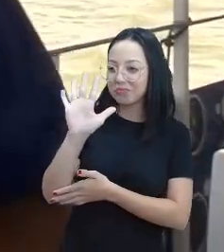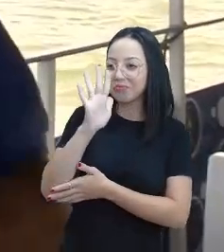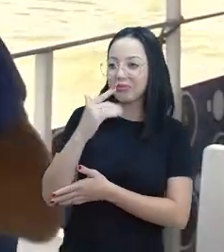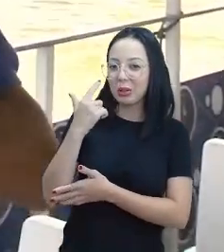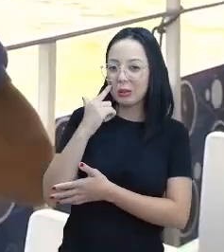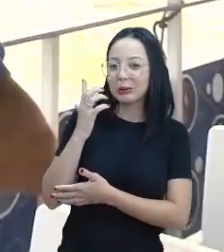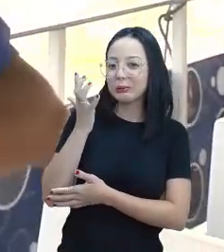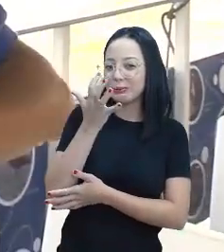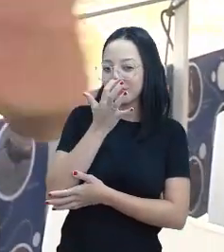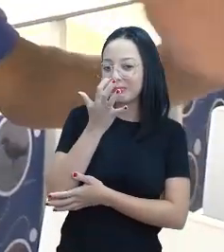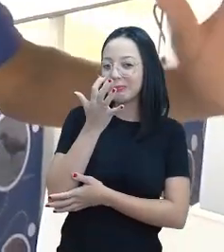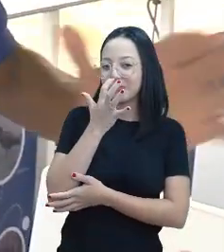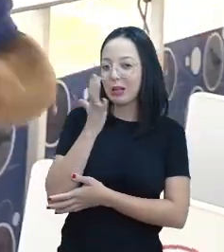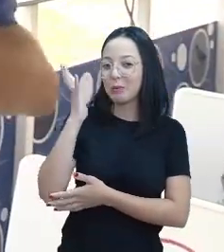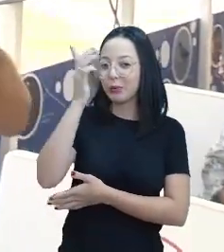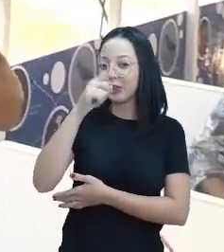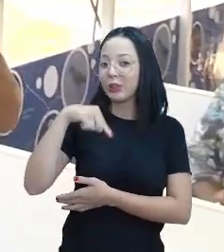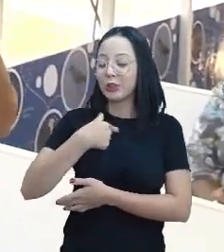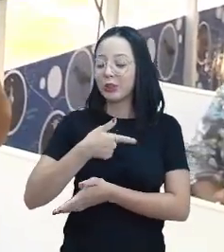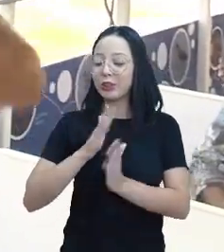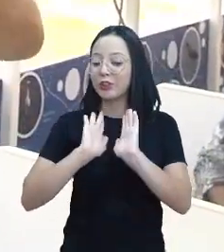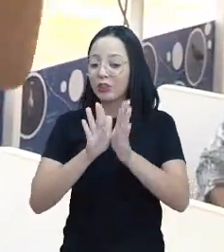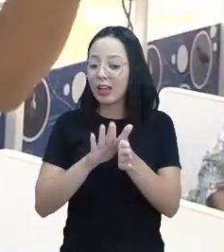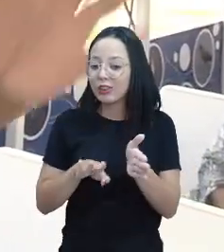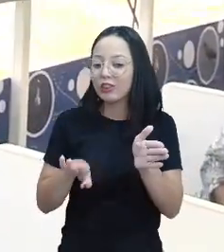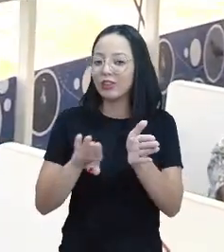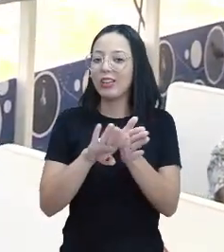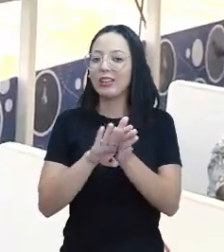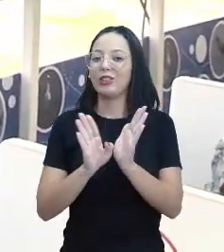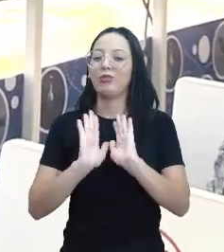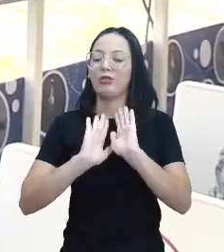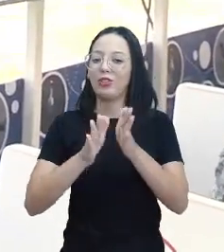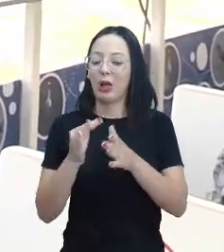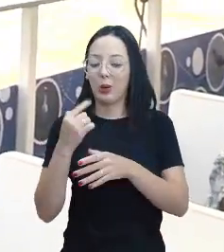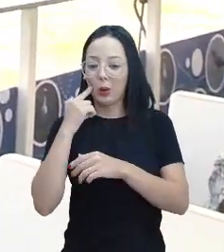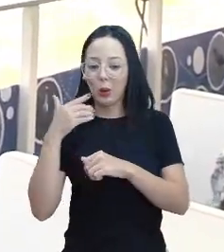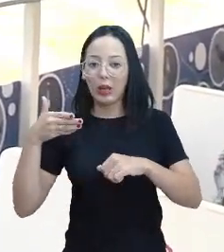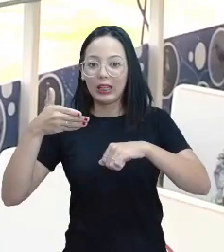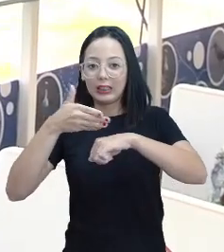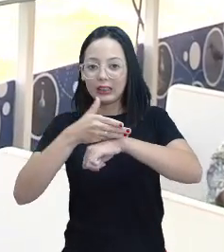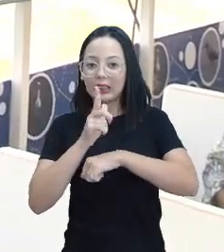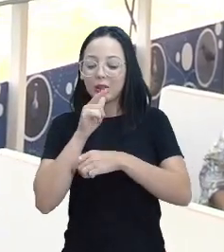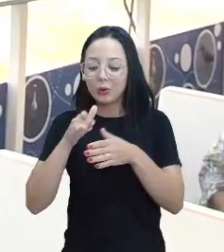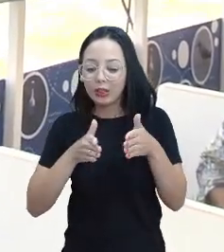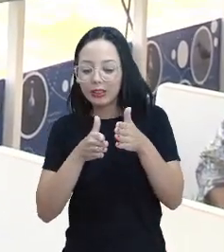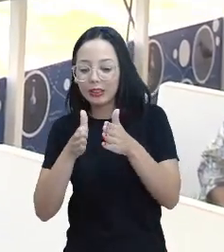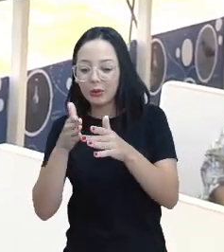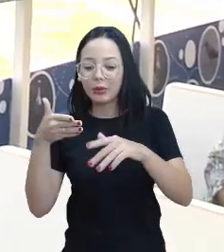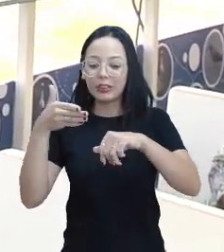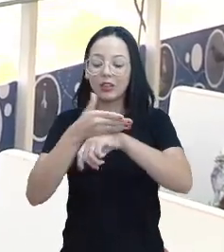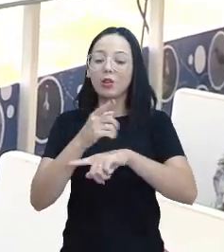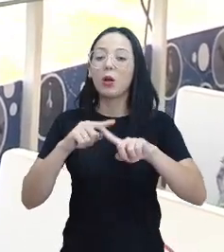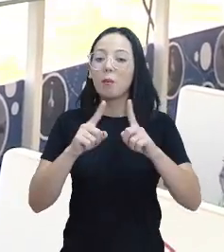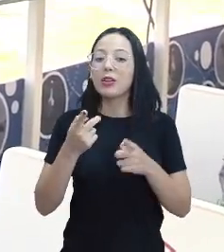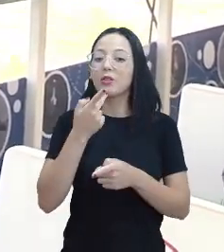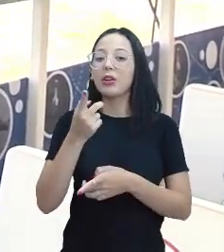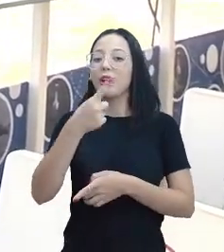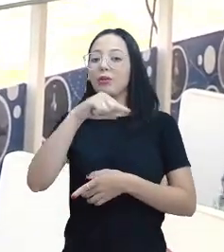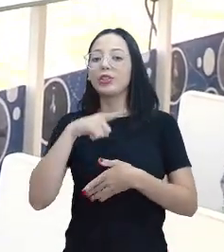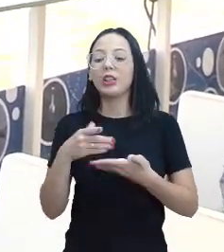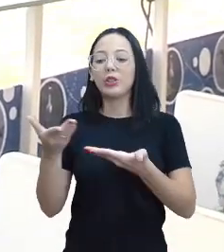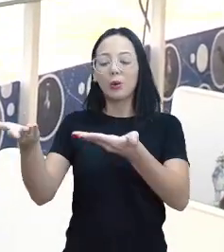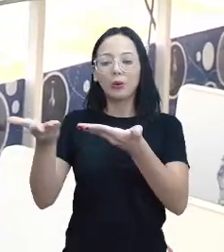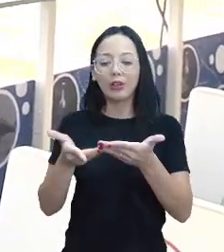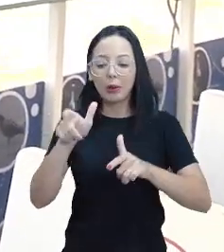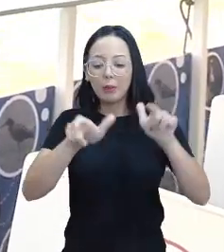estamos a caminho, já estamos aí entrando o rio adentro. Mas eu disse a vocês que tinham convidados